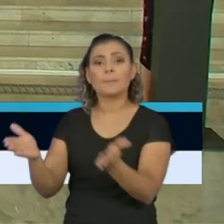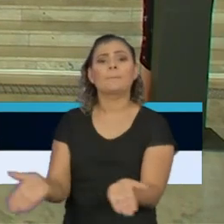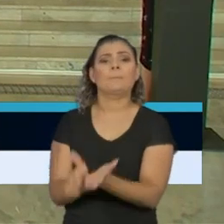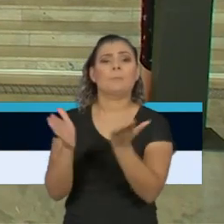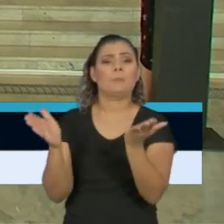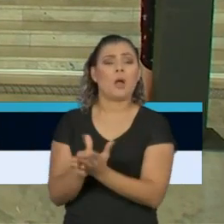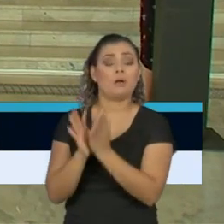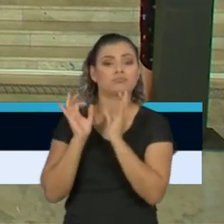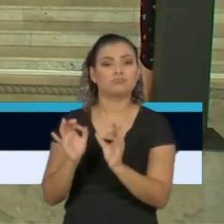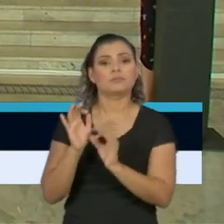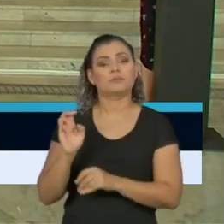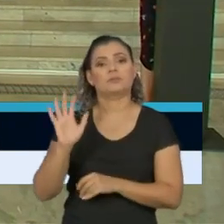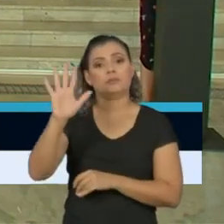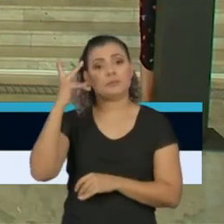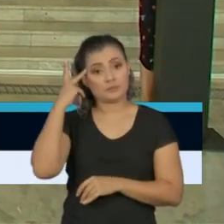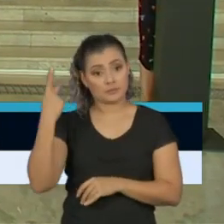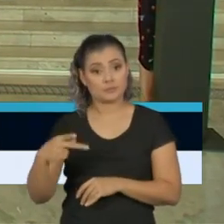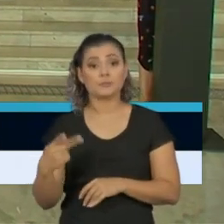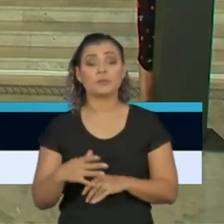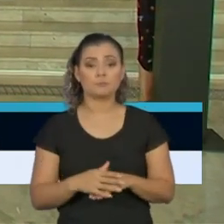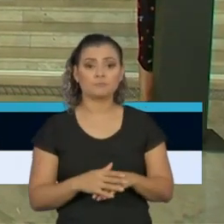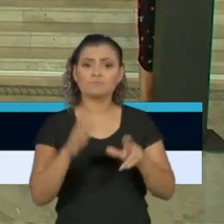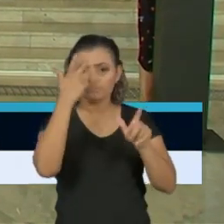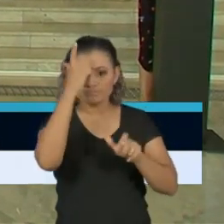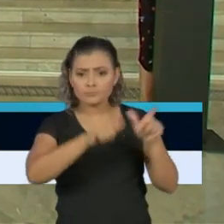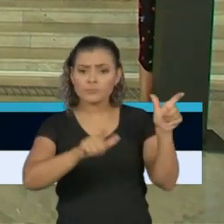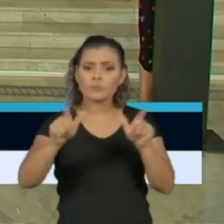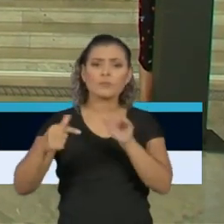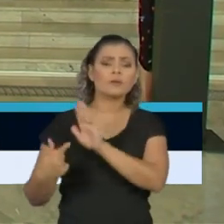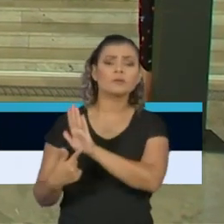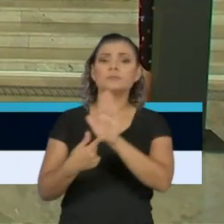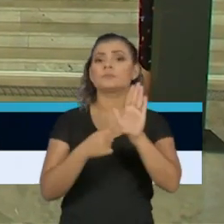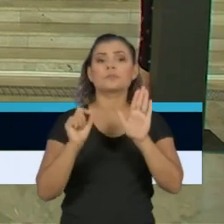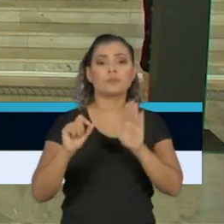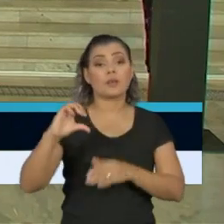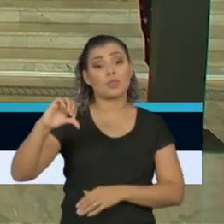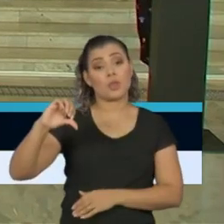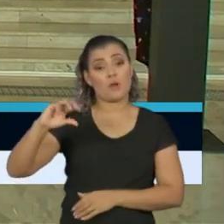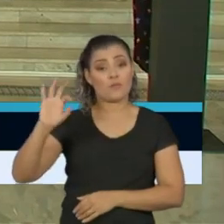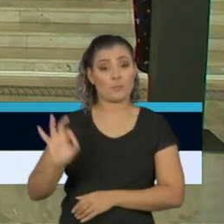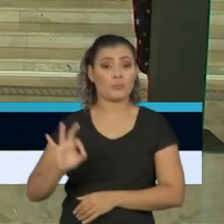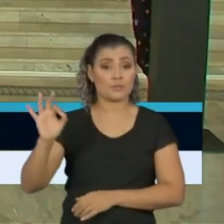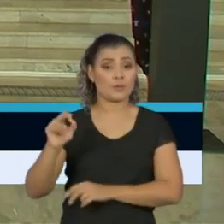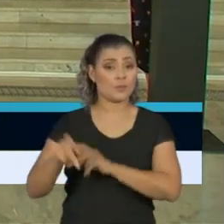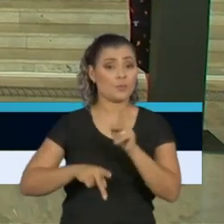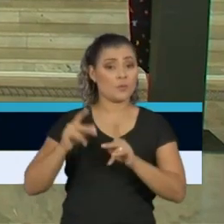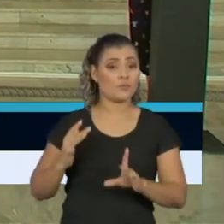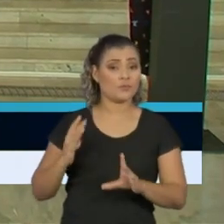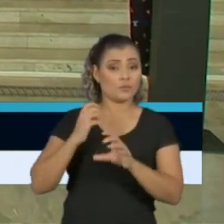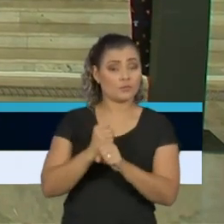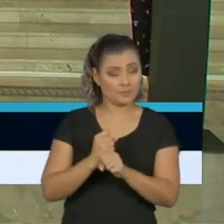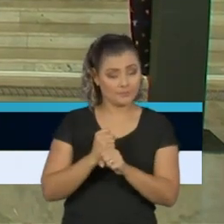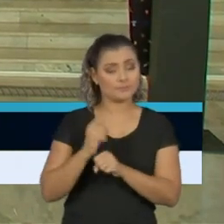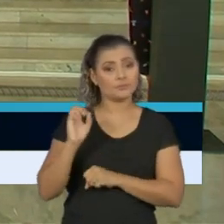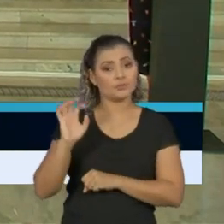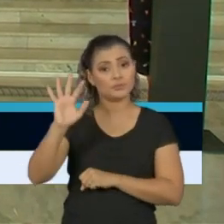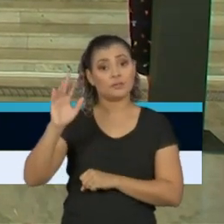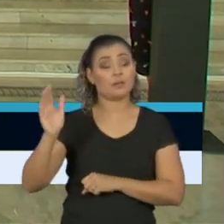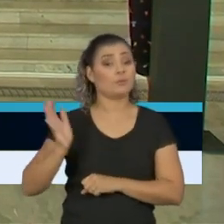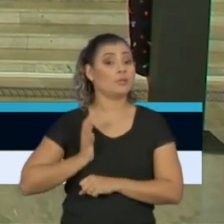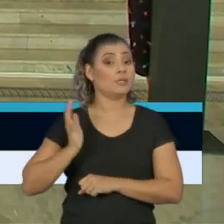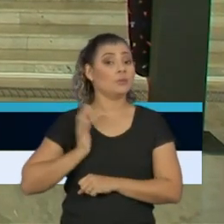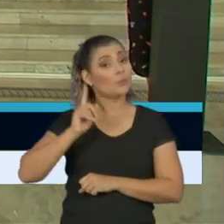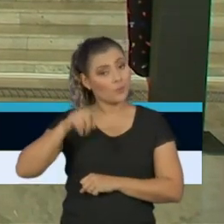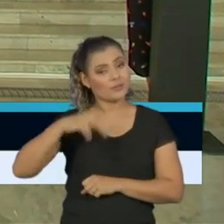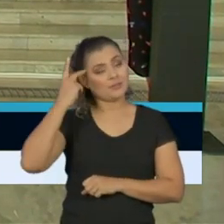em todo o estado de São Paulo. Essas pessoas representam cerca de 9% da população do estado mais rico de